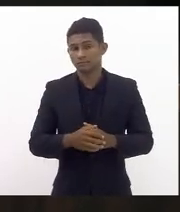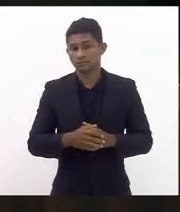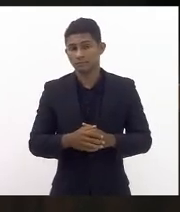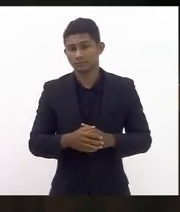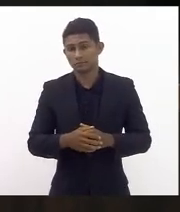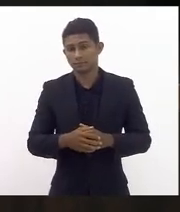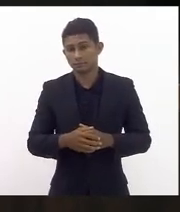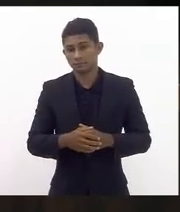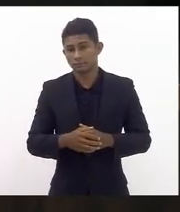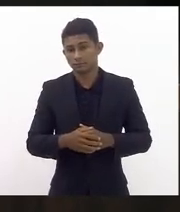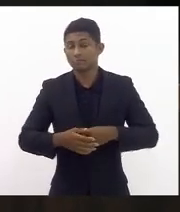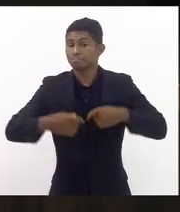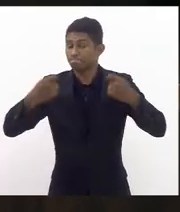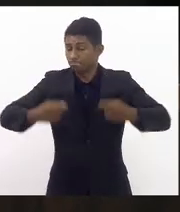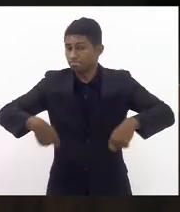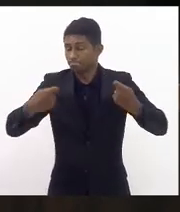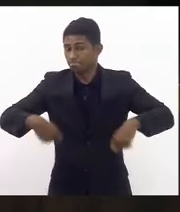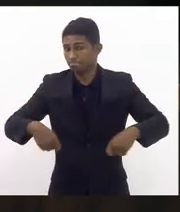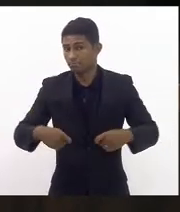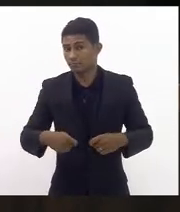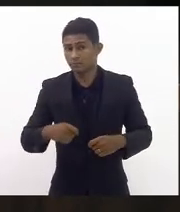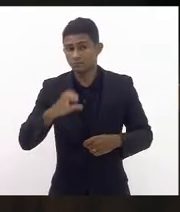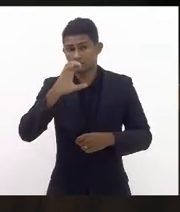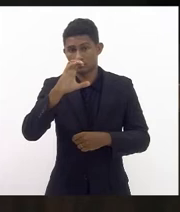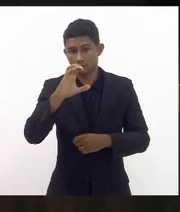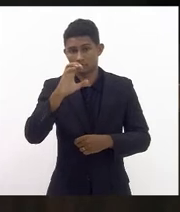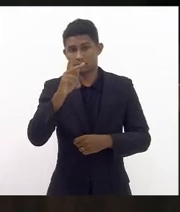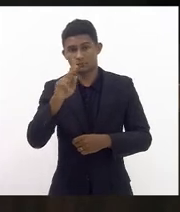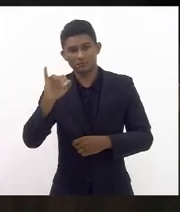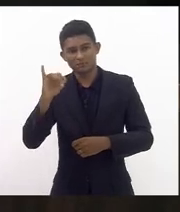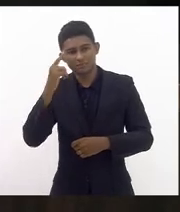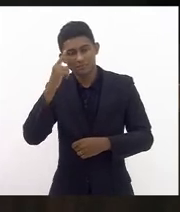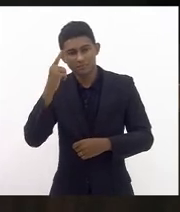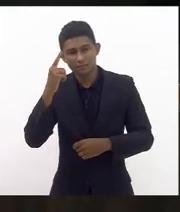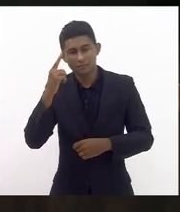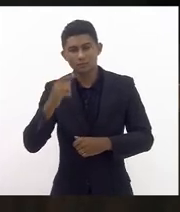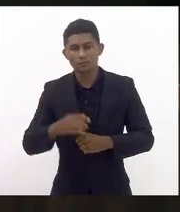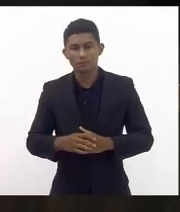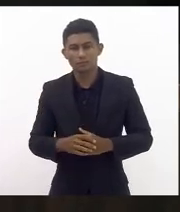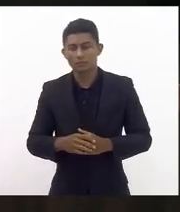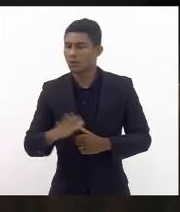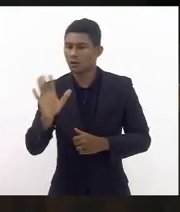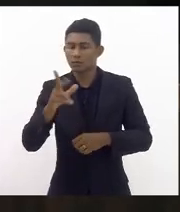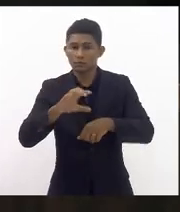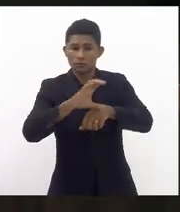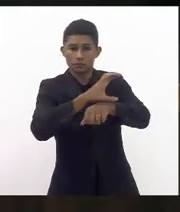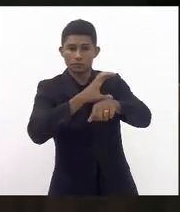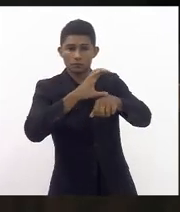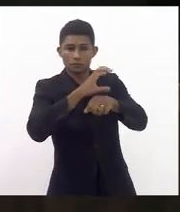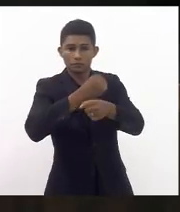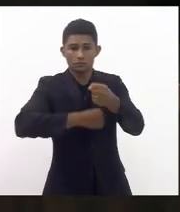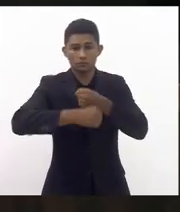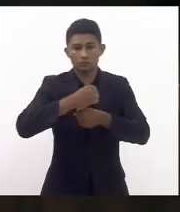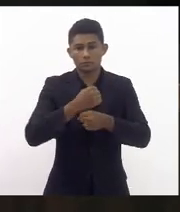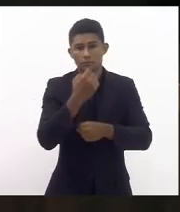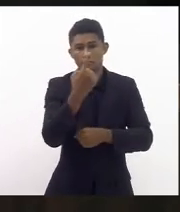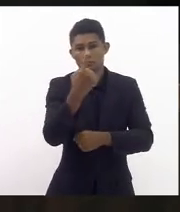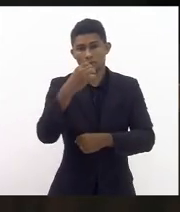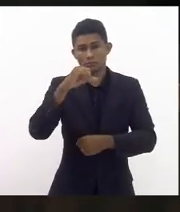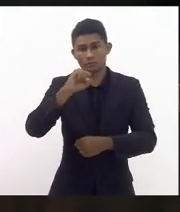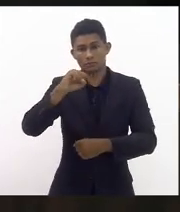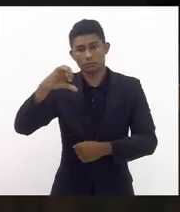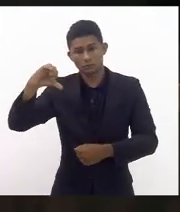voltarmos lá na comissão, na Constituição de 89, que ela